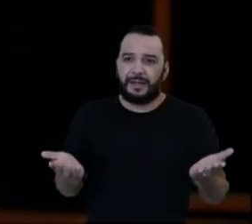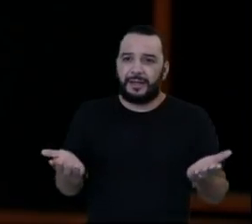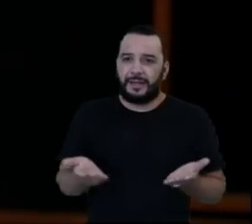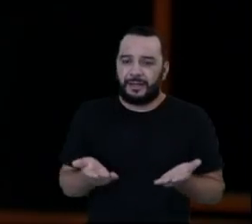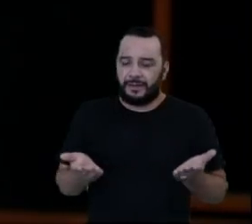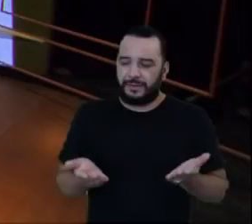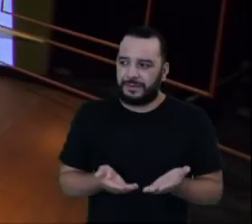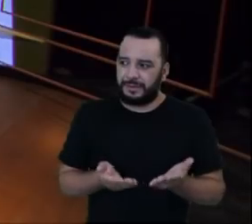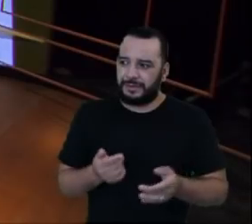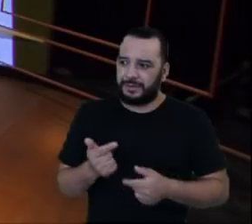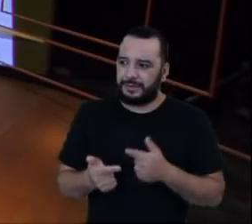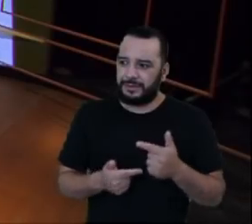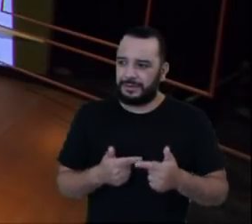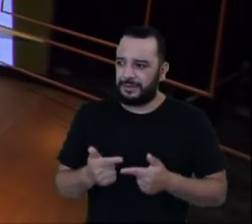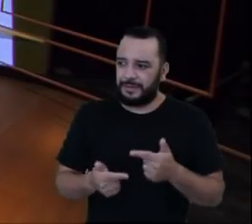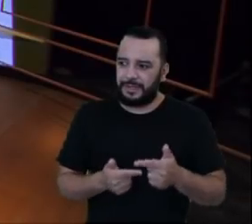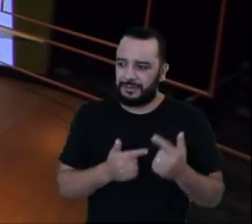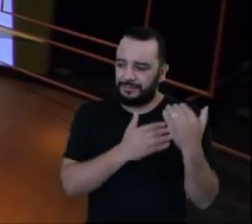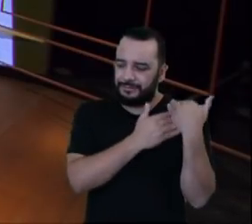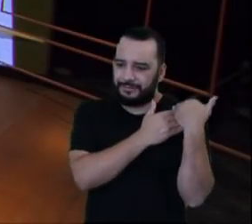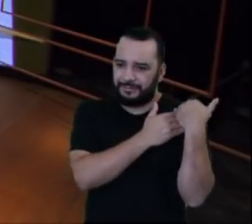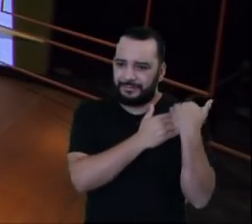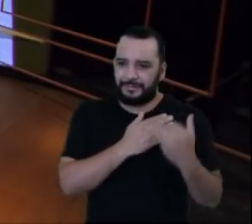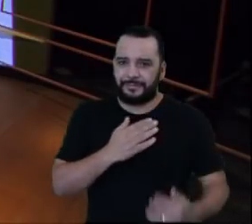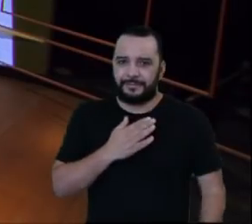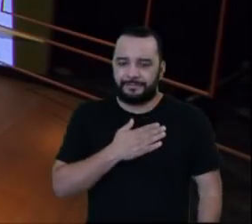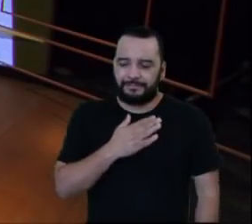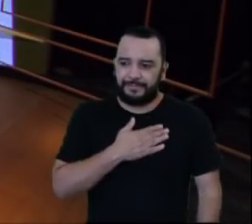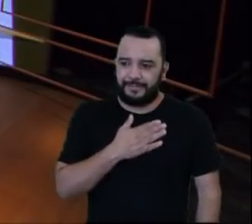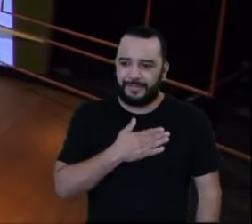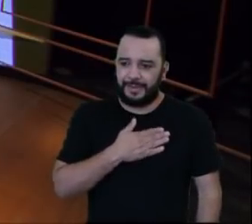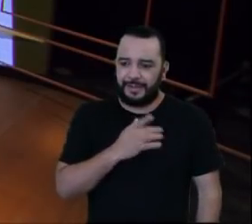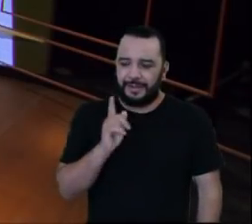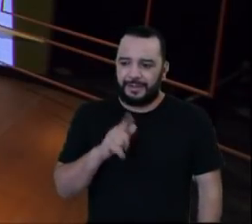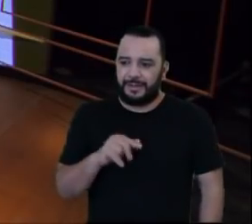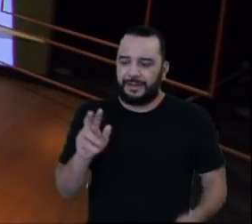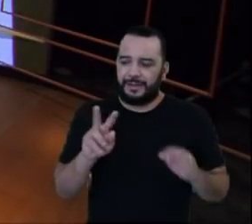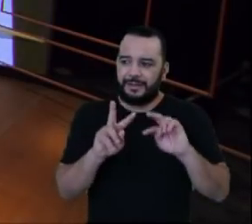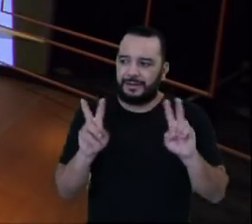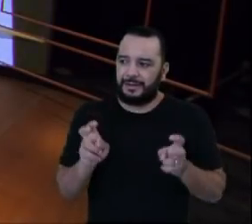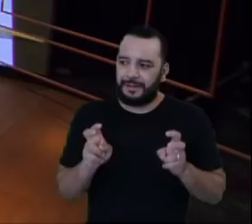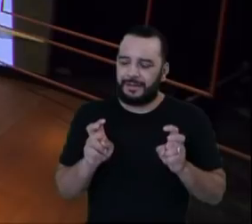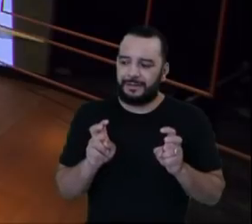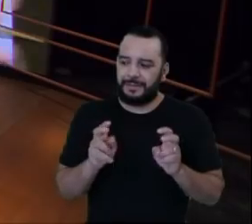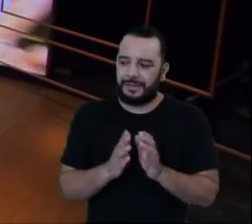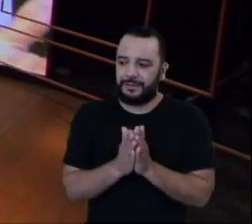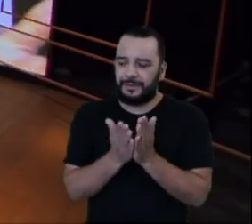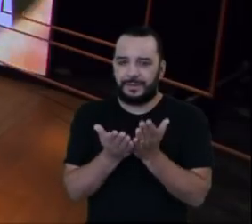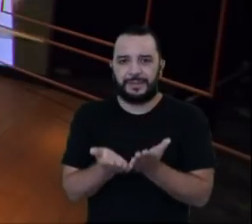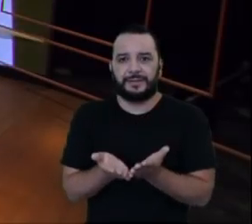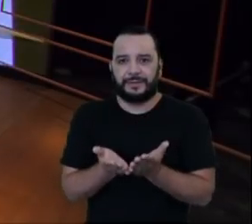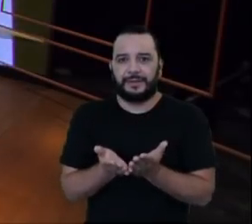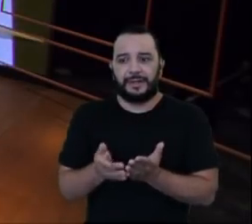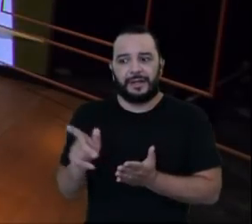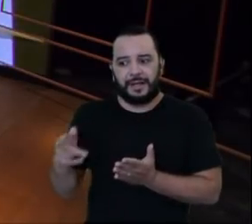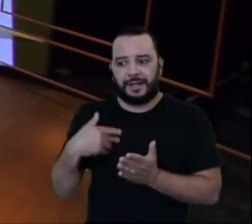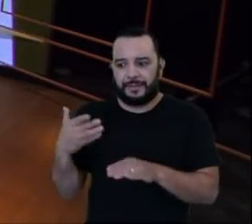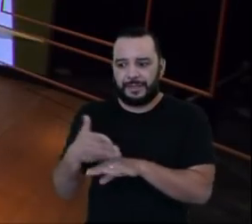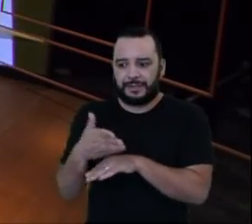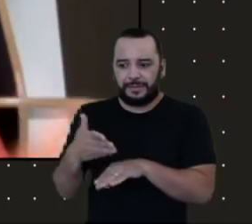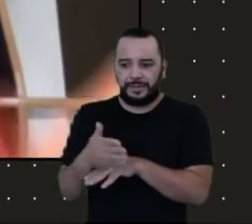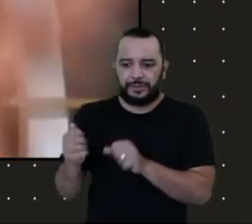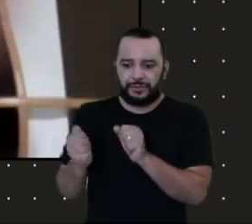sobre a morte do papai, como nós fomos impactadas por essa morte, por essa perda, como foi o processo de superação através do teatro, da